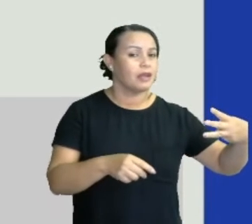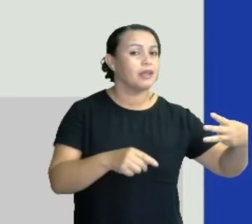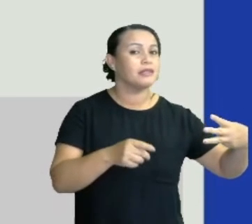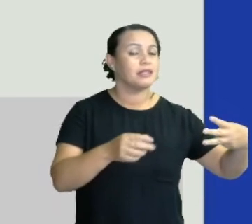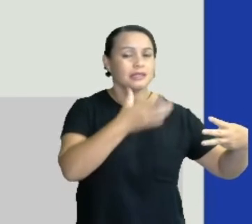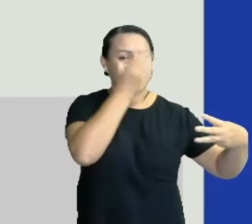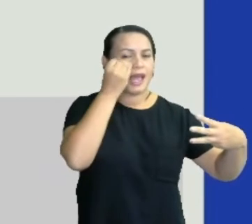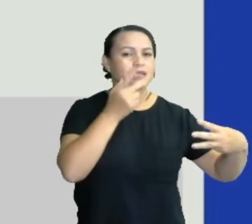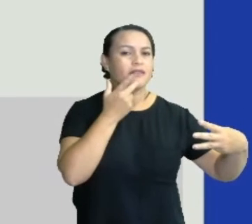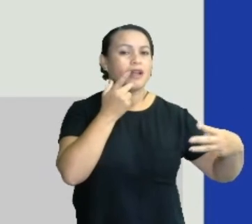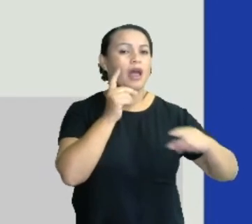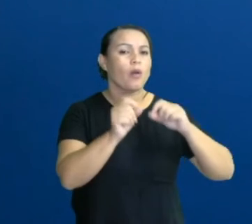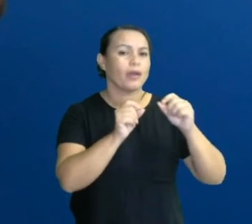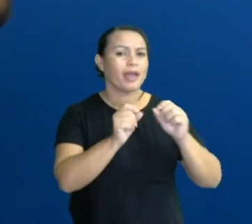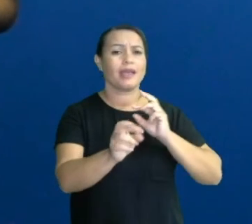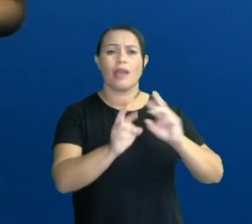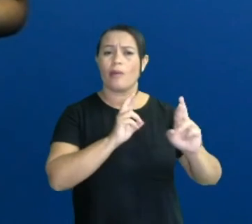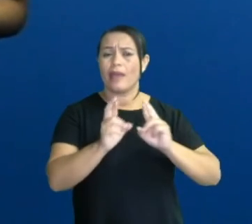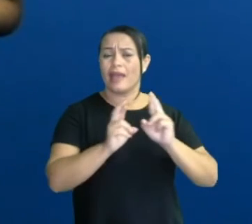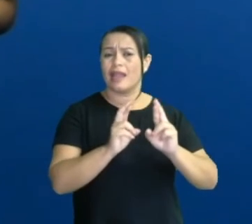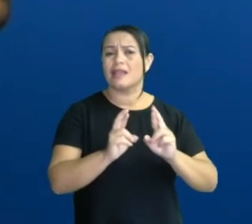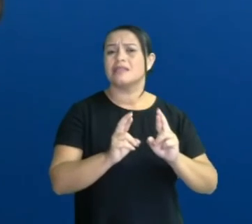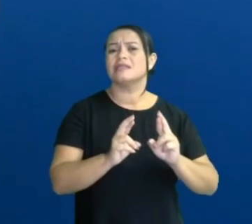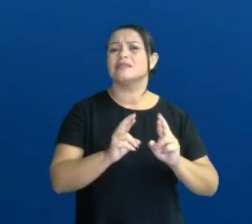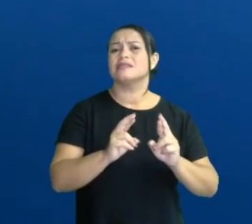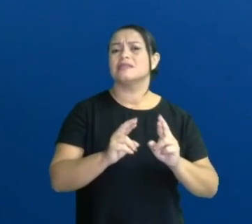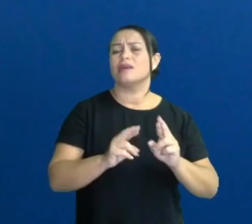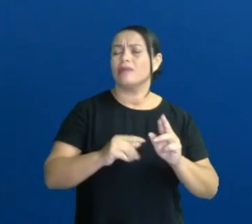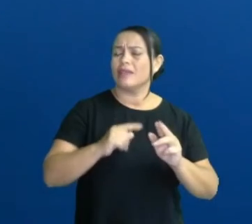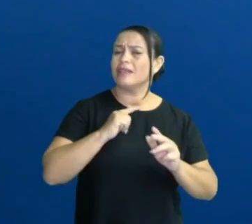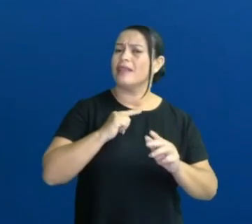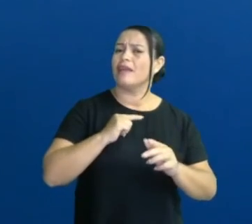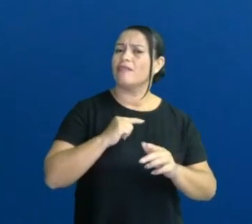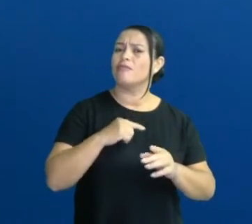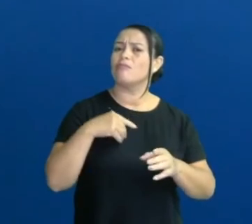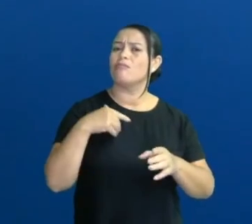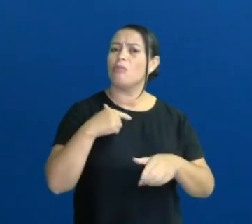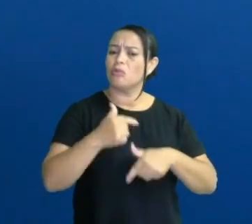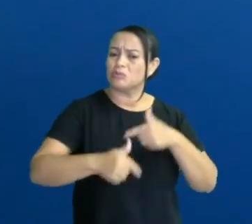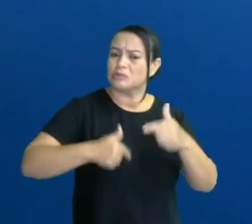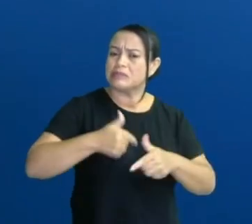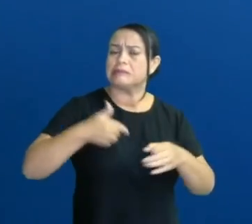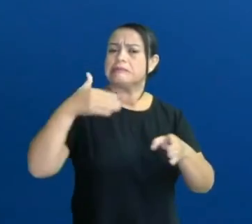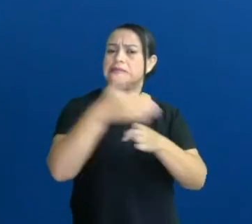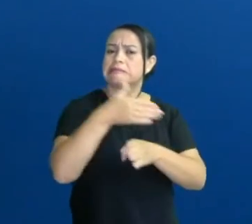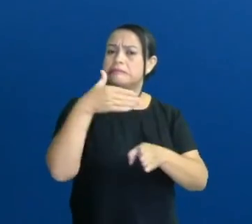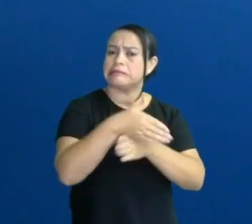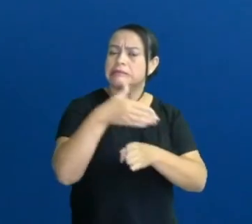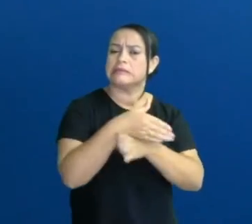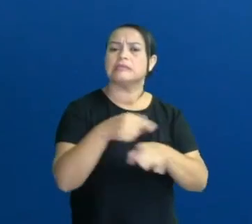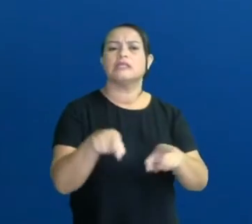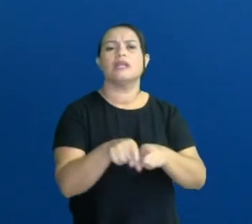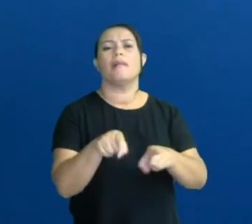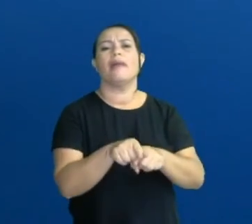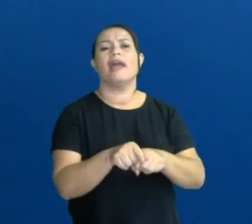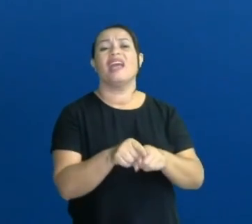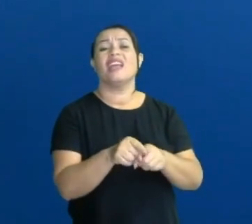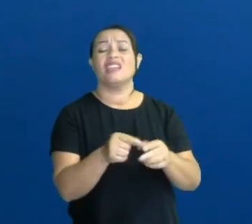relação feita através de muita dominação, de muita exploração, de muita